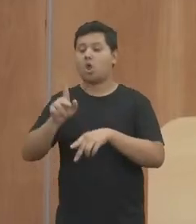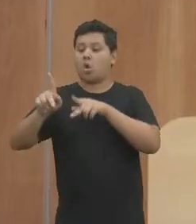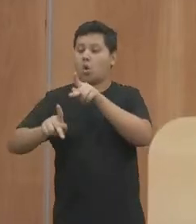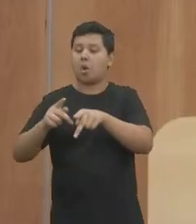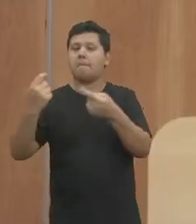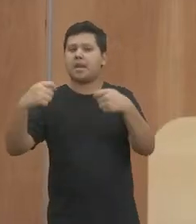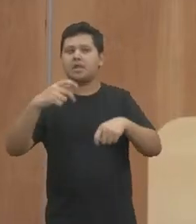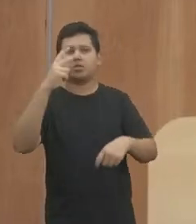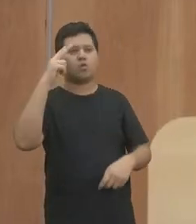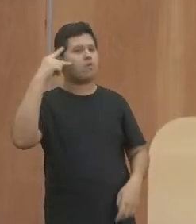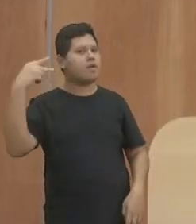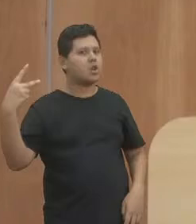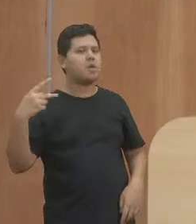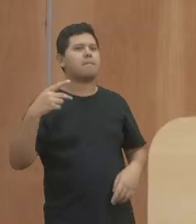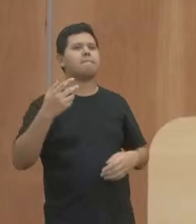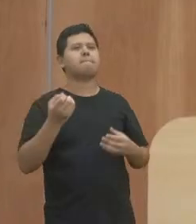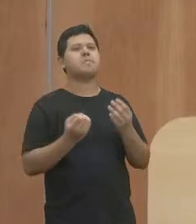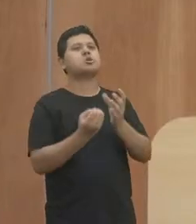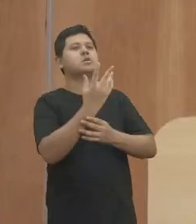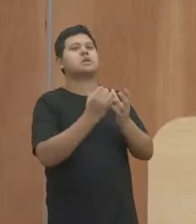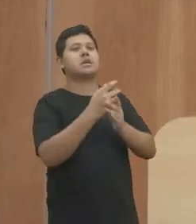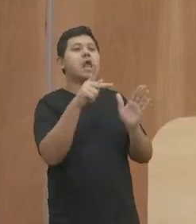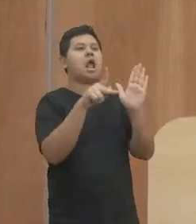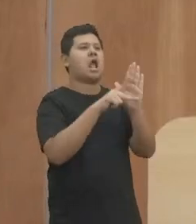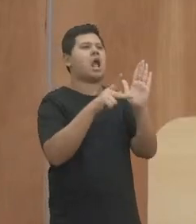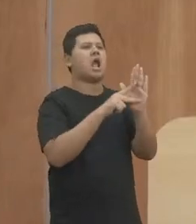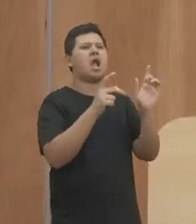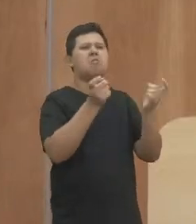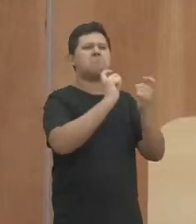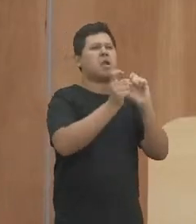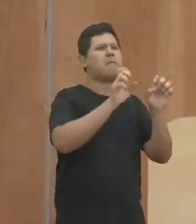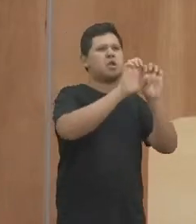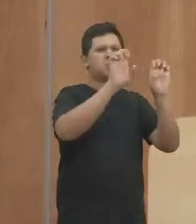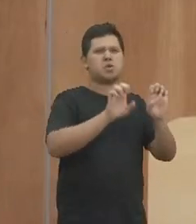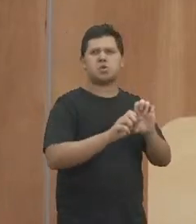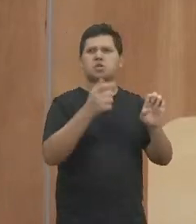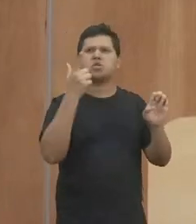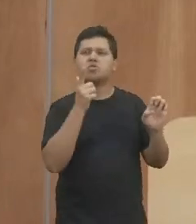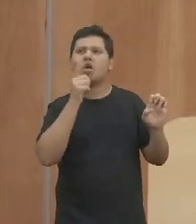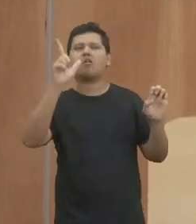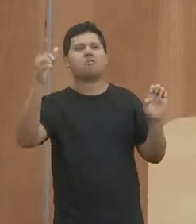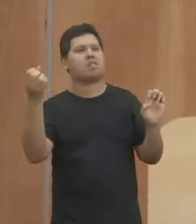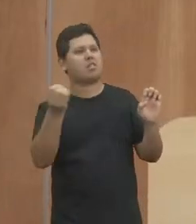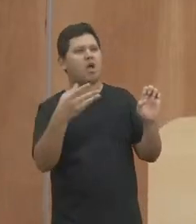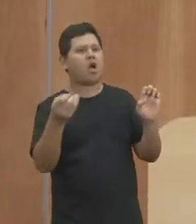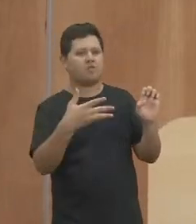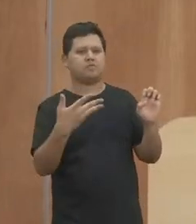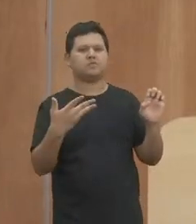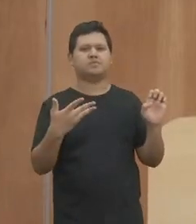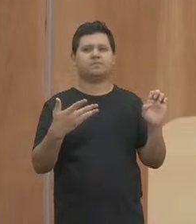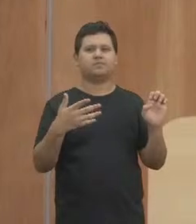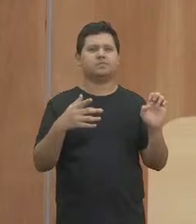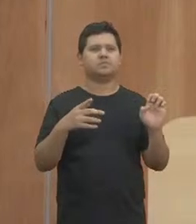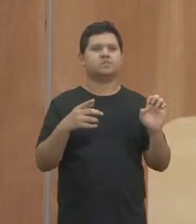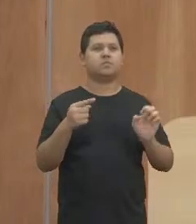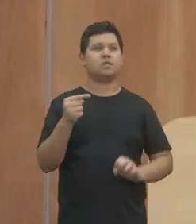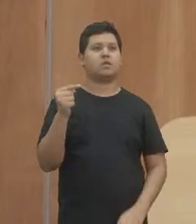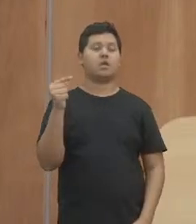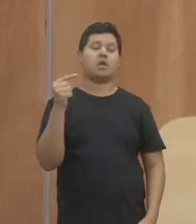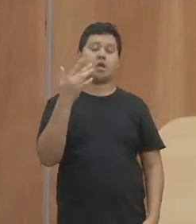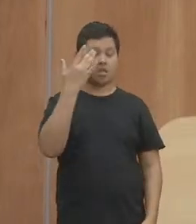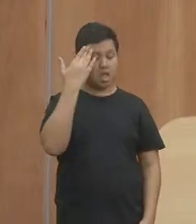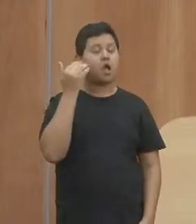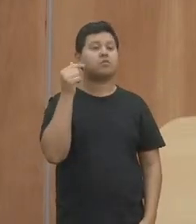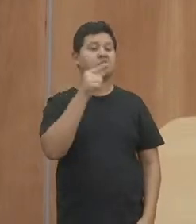próximos passos, os vereadores têm que desenvolver o debate público para que a gente consiga superar esses problemas. E apesar de todo o mérito que o senhor tem,